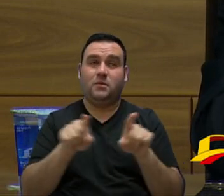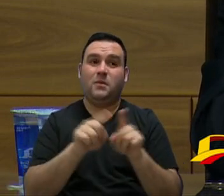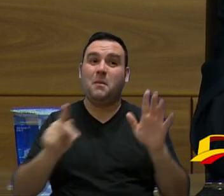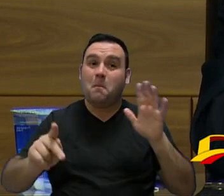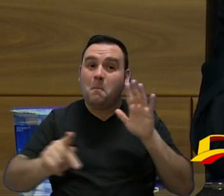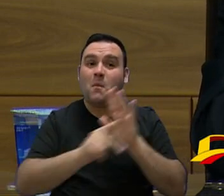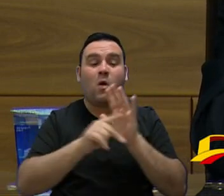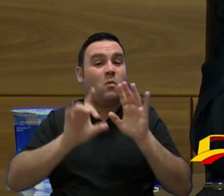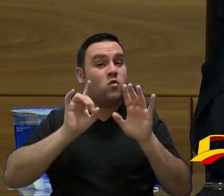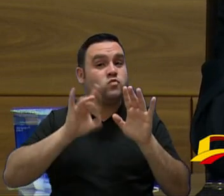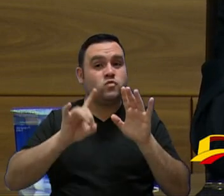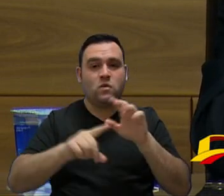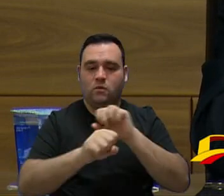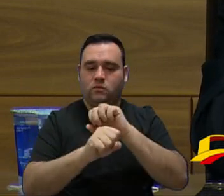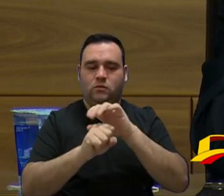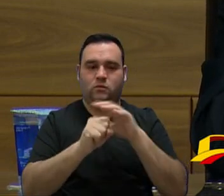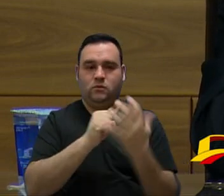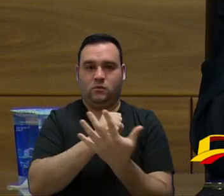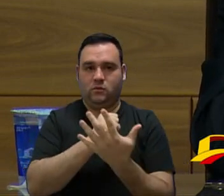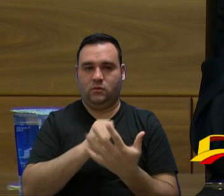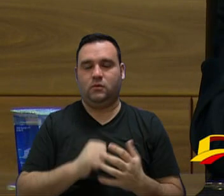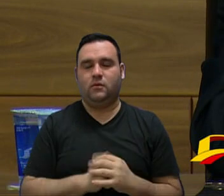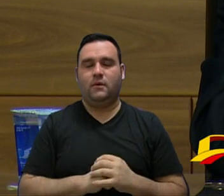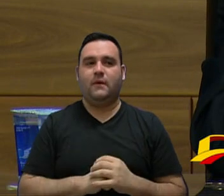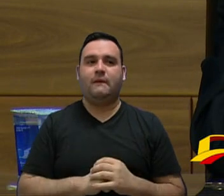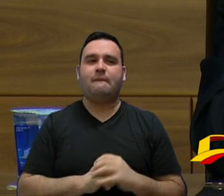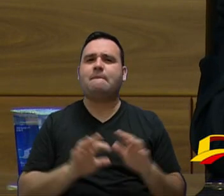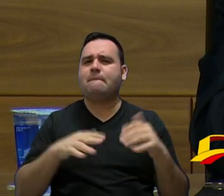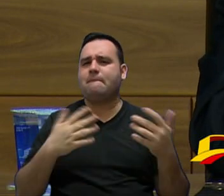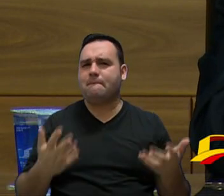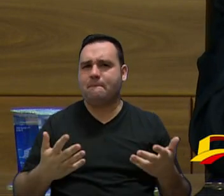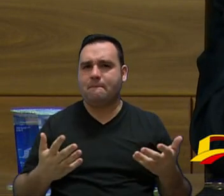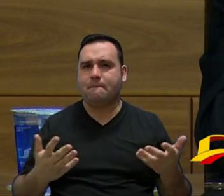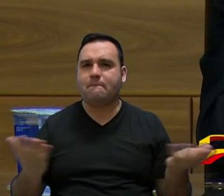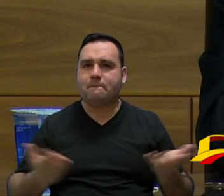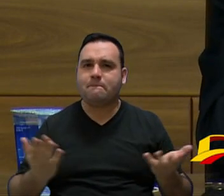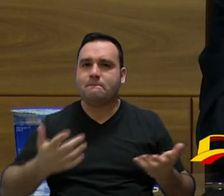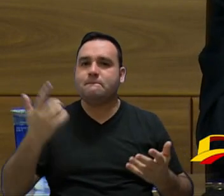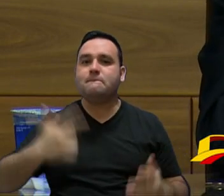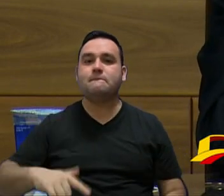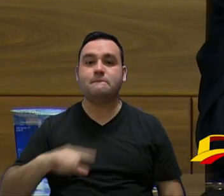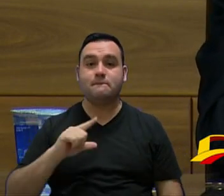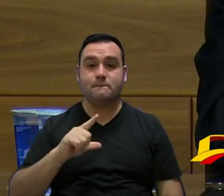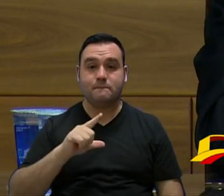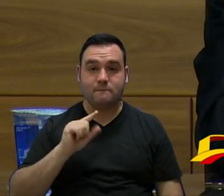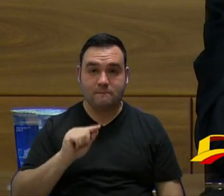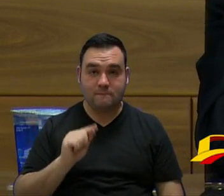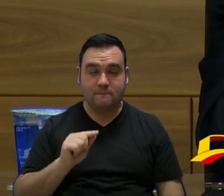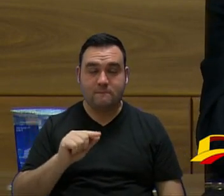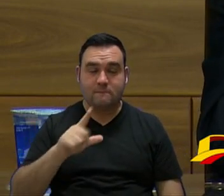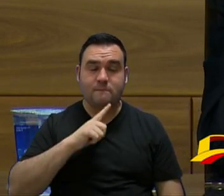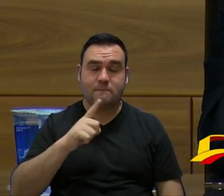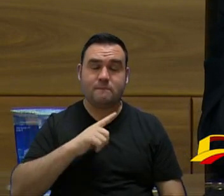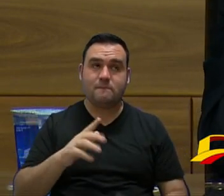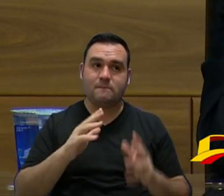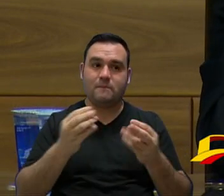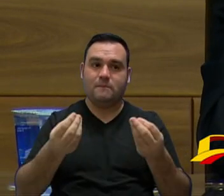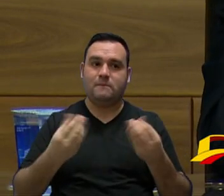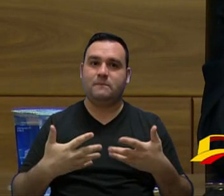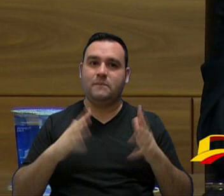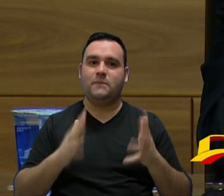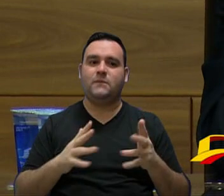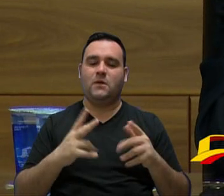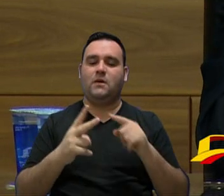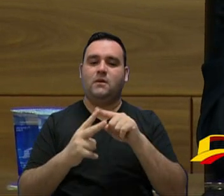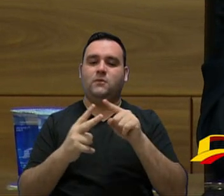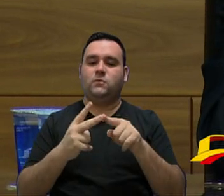especificamente para isso e então nosso além disto nós teu já recebemos